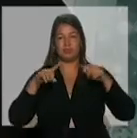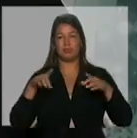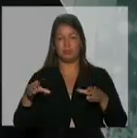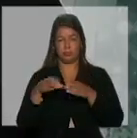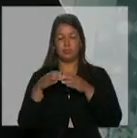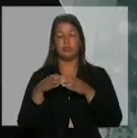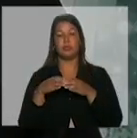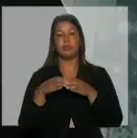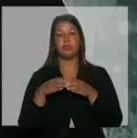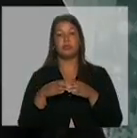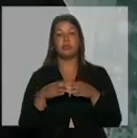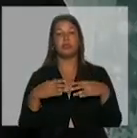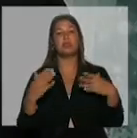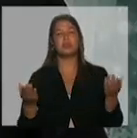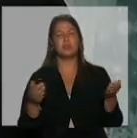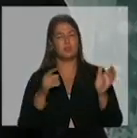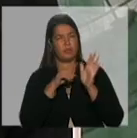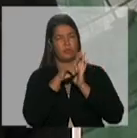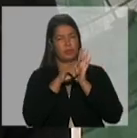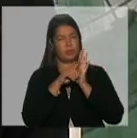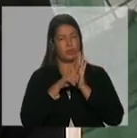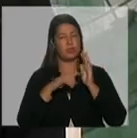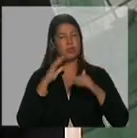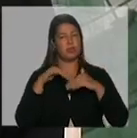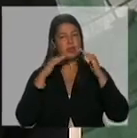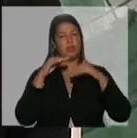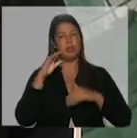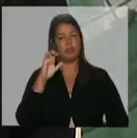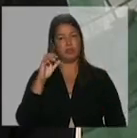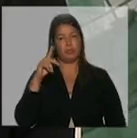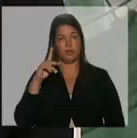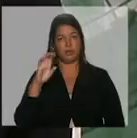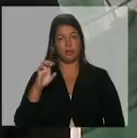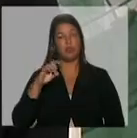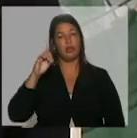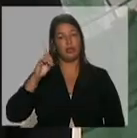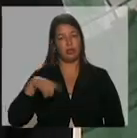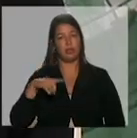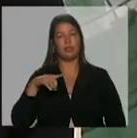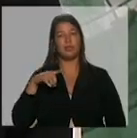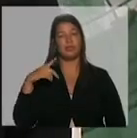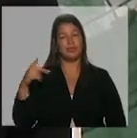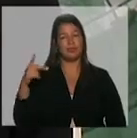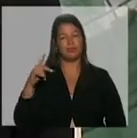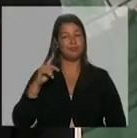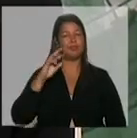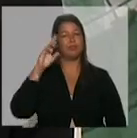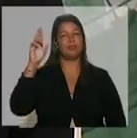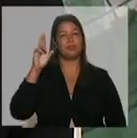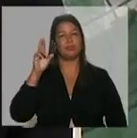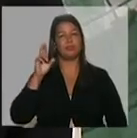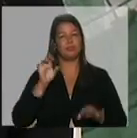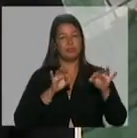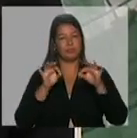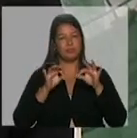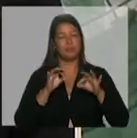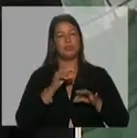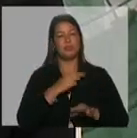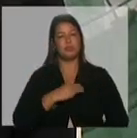gestão corporativa. E essas pesquisas desenvolvidas pela EPE, elas vão subsidiar